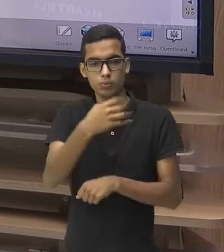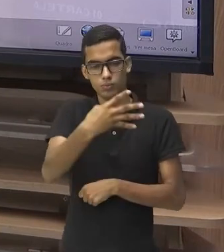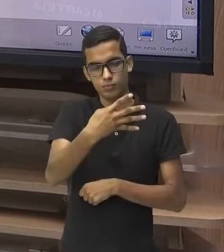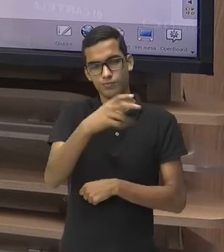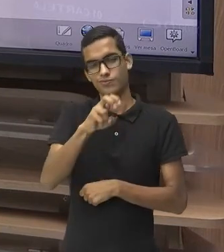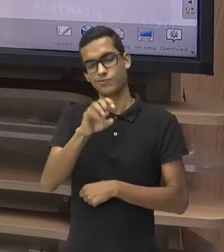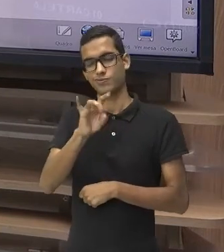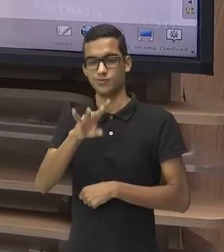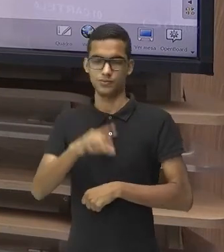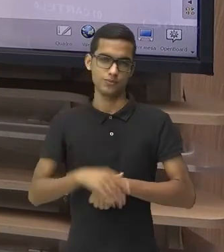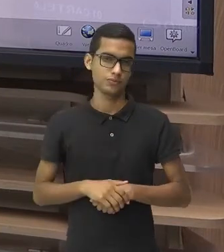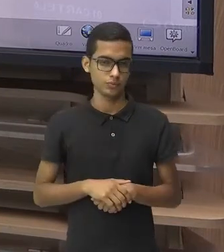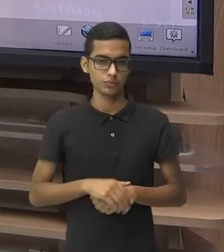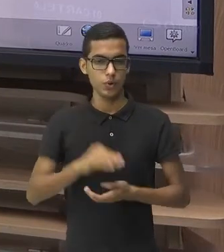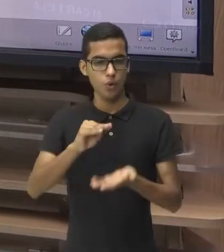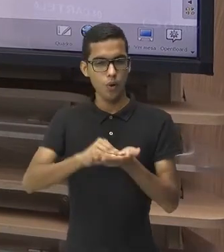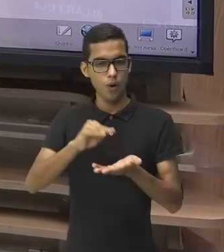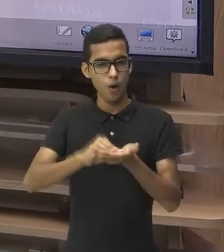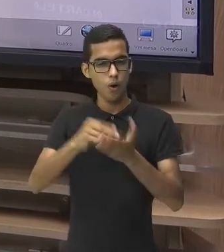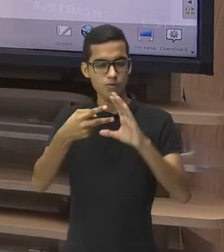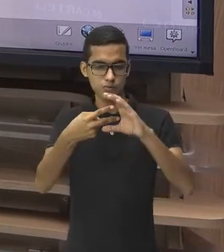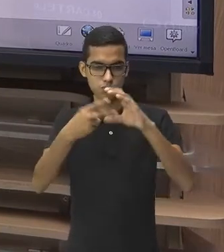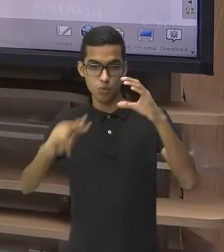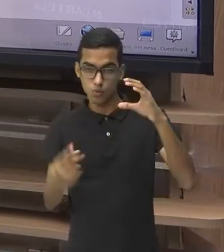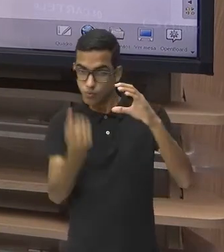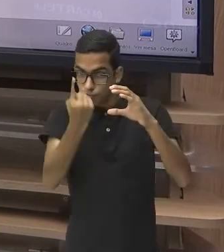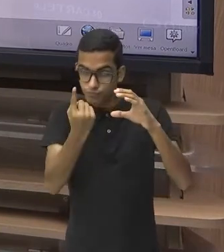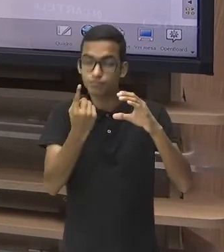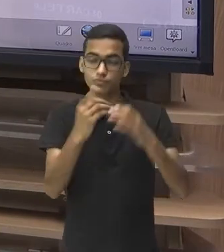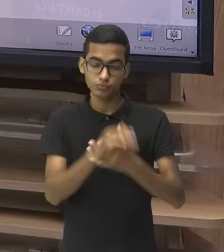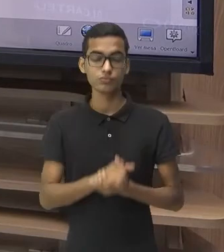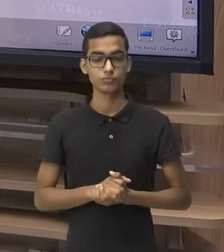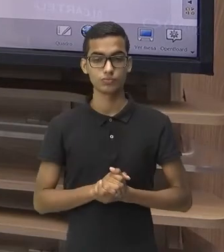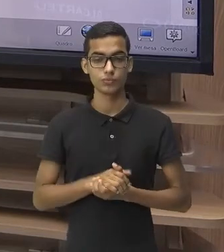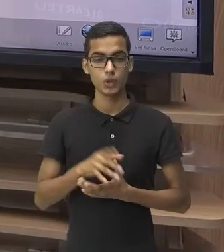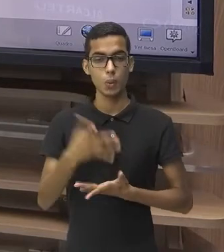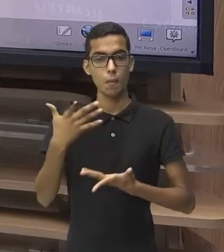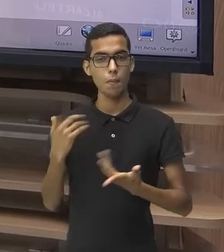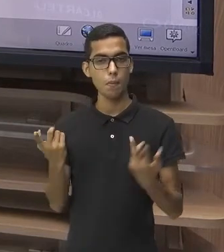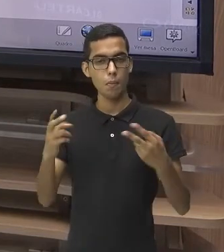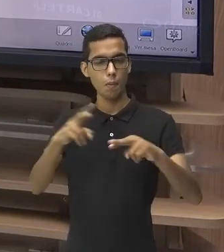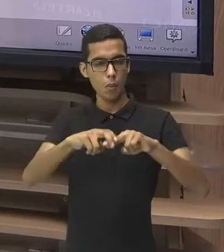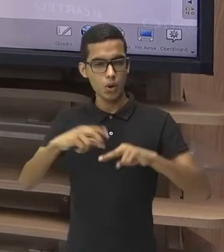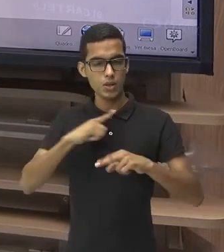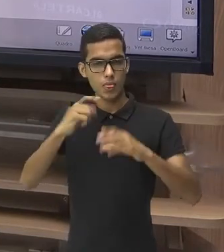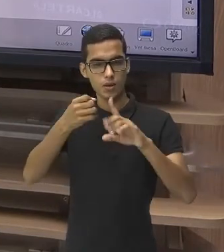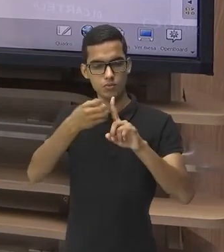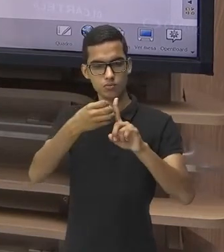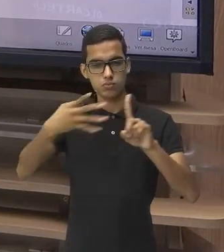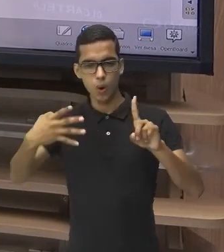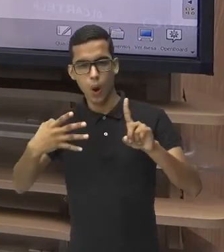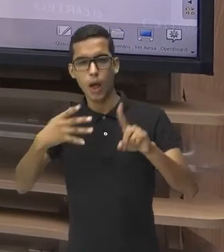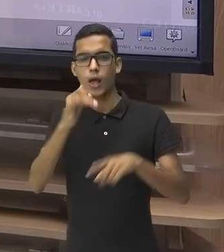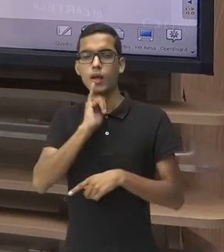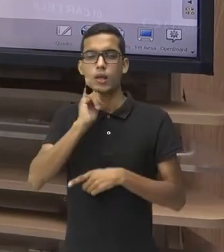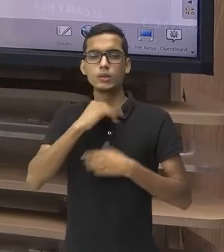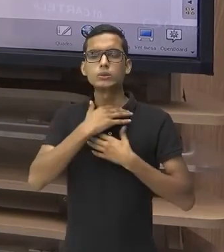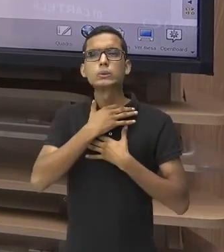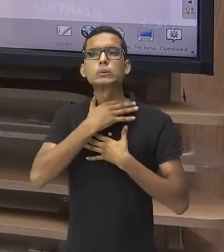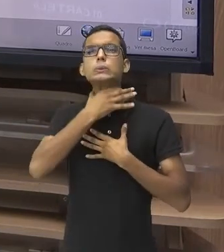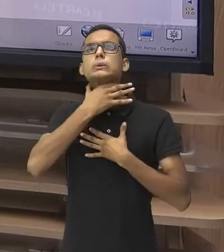cromossomo. O que resulta aqui ó, na síndrome de Turner, que apresenta ali algumas características como o pescoço alargado,